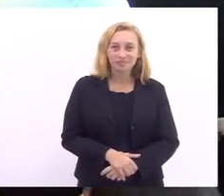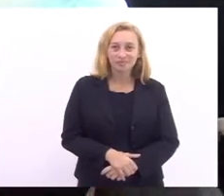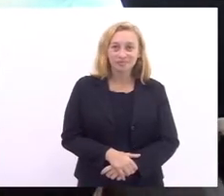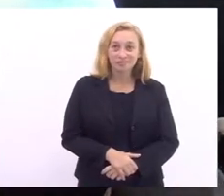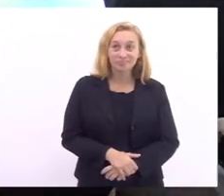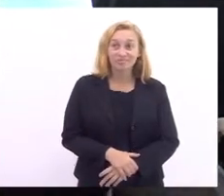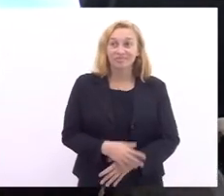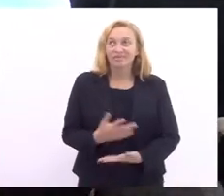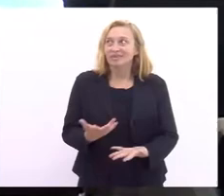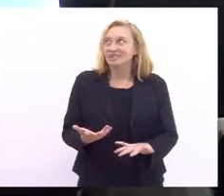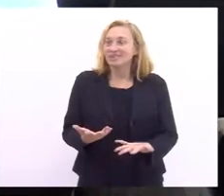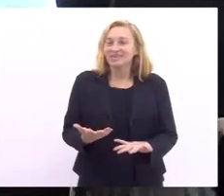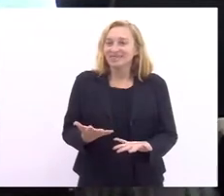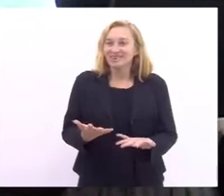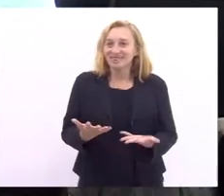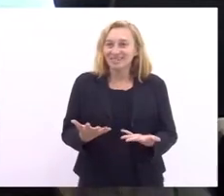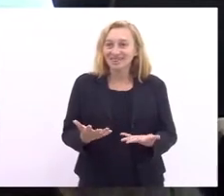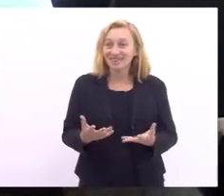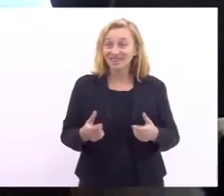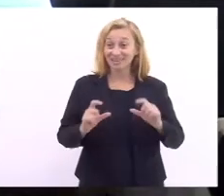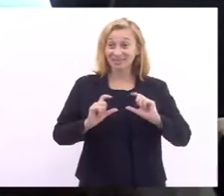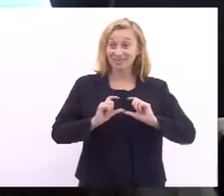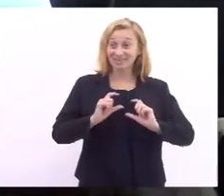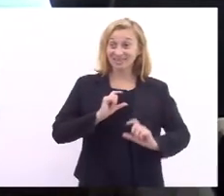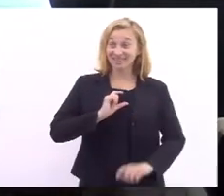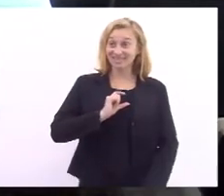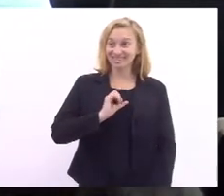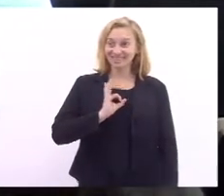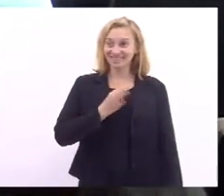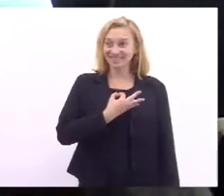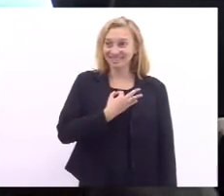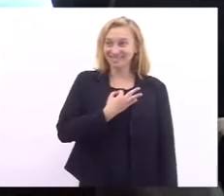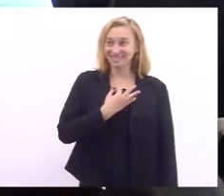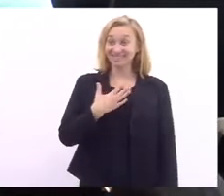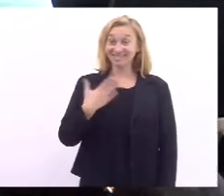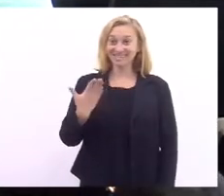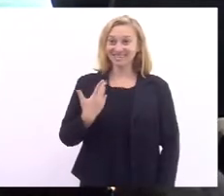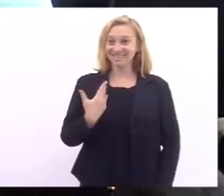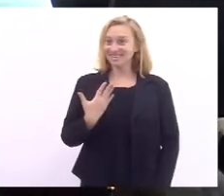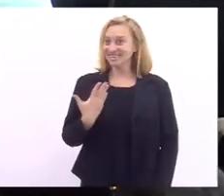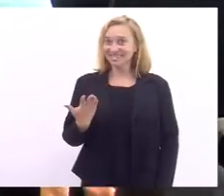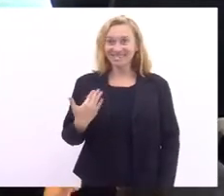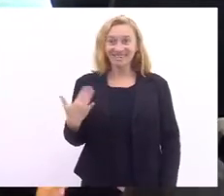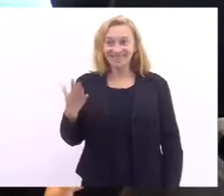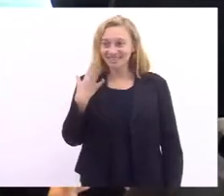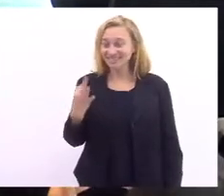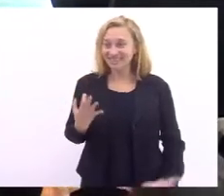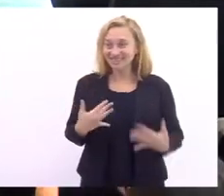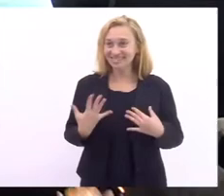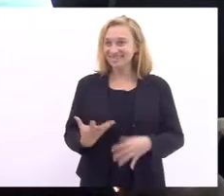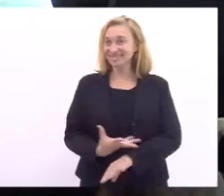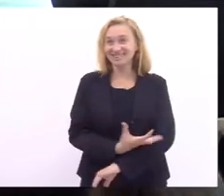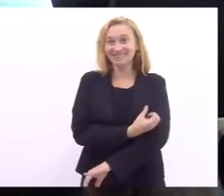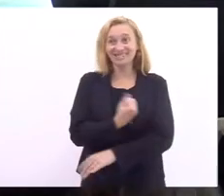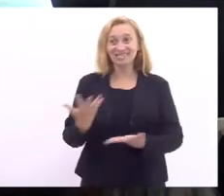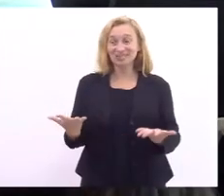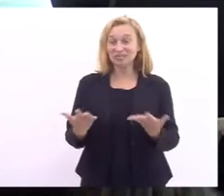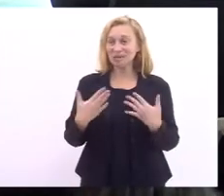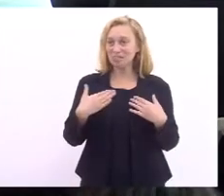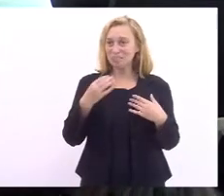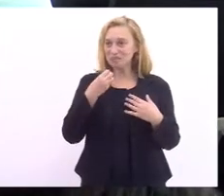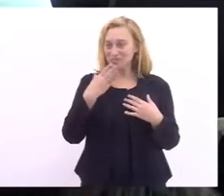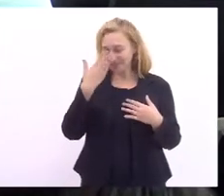a gente faz como é que faz agora com a medalha não não acho que tá bom